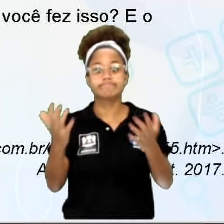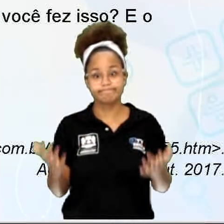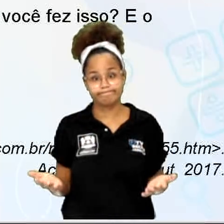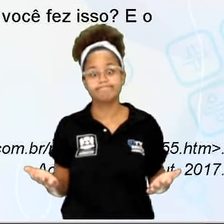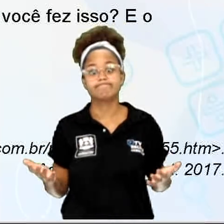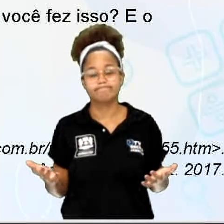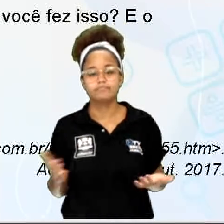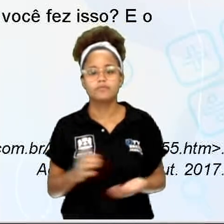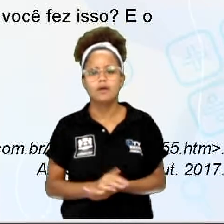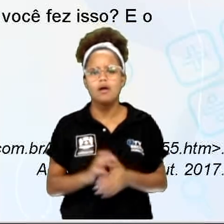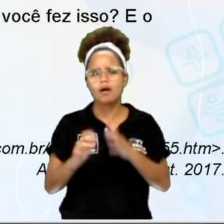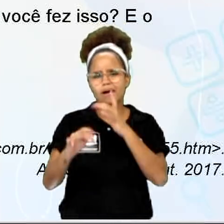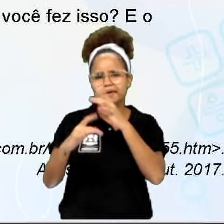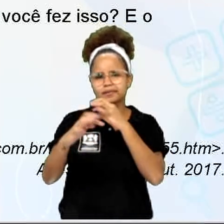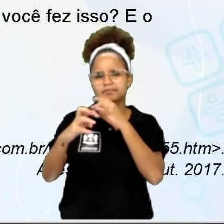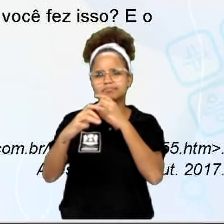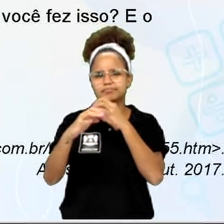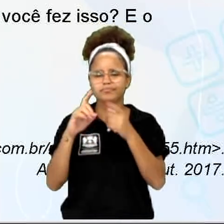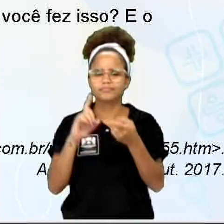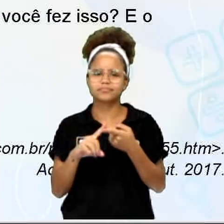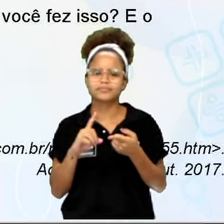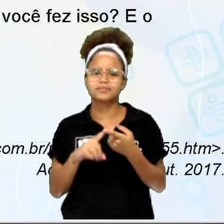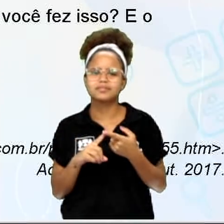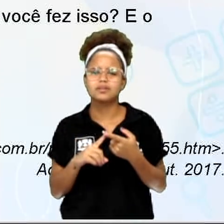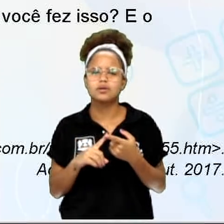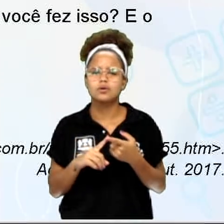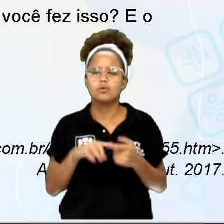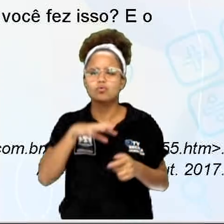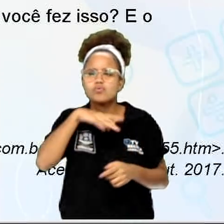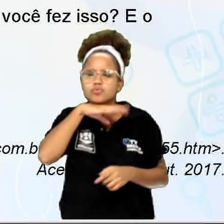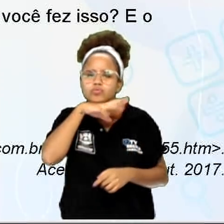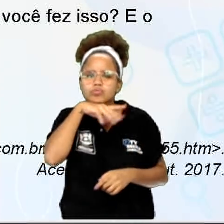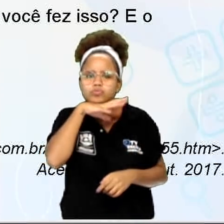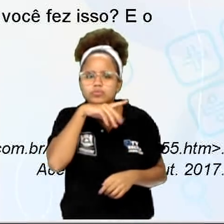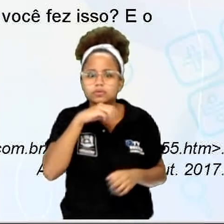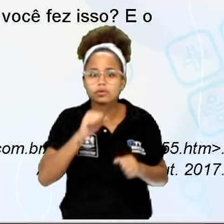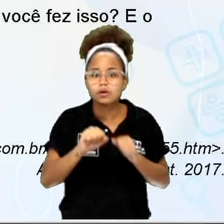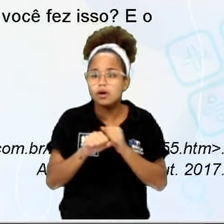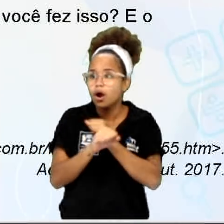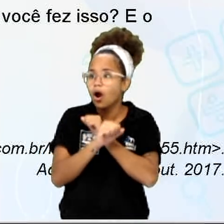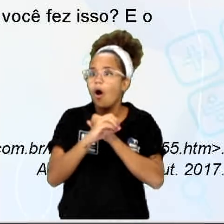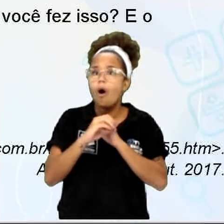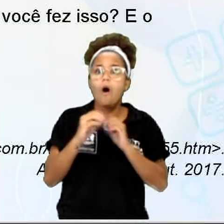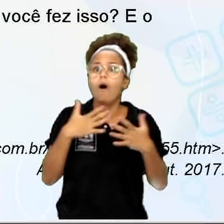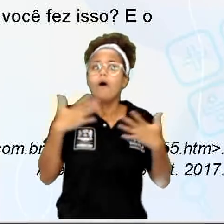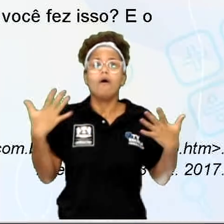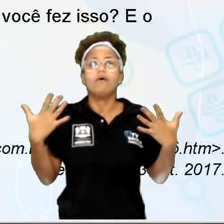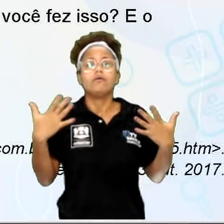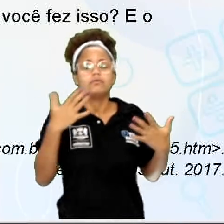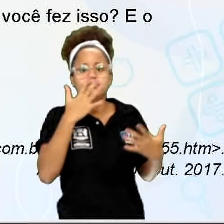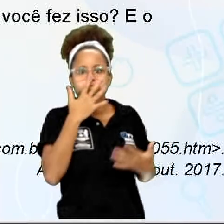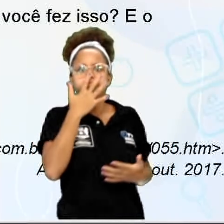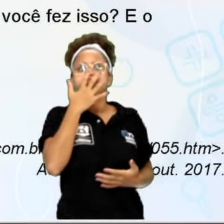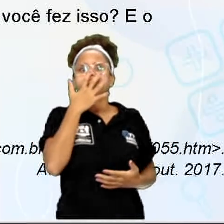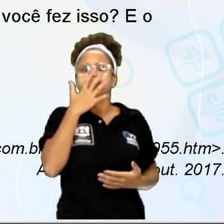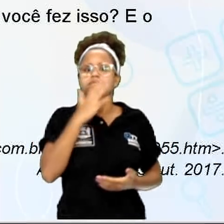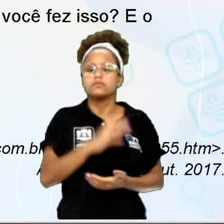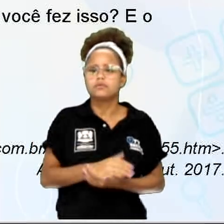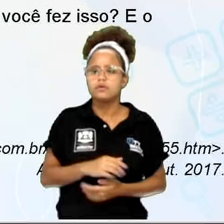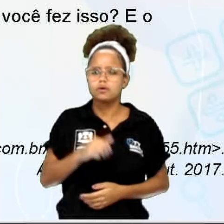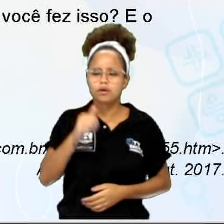A flauta doce de quebra. Os bichos todos deram um ó de consternação. A